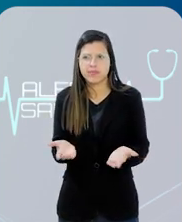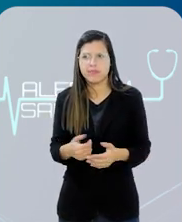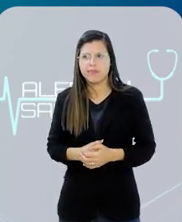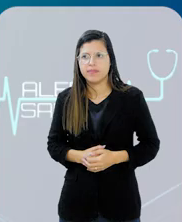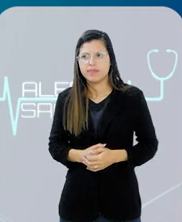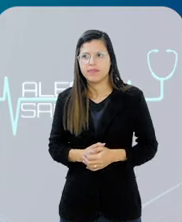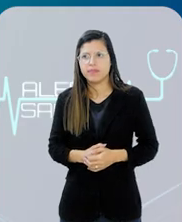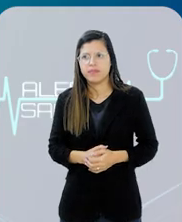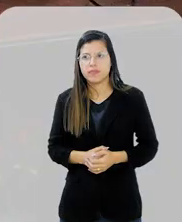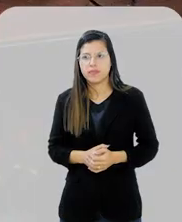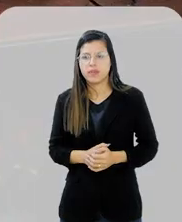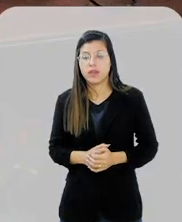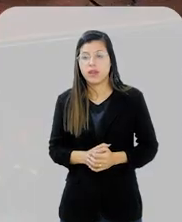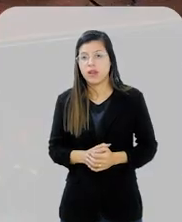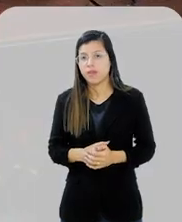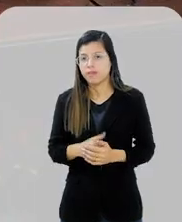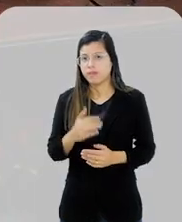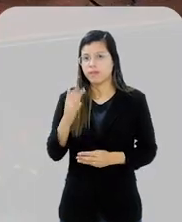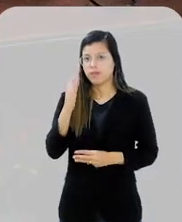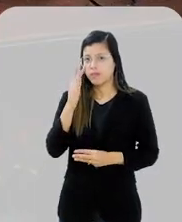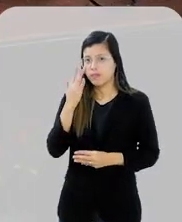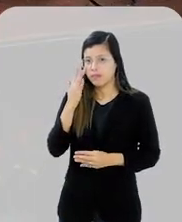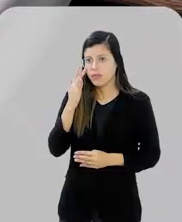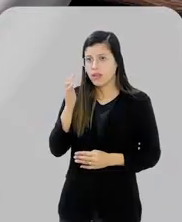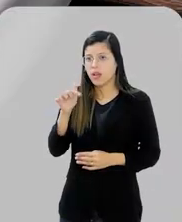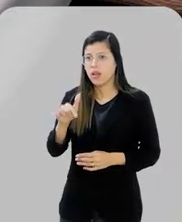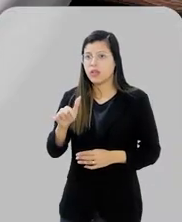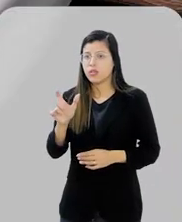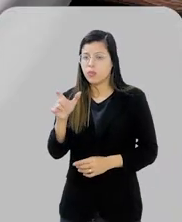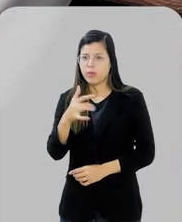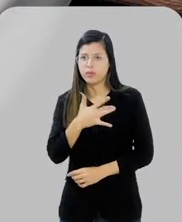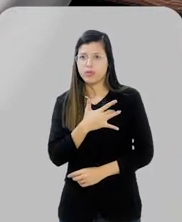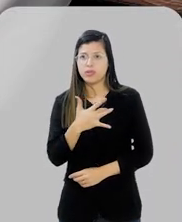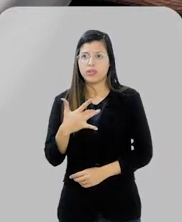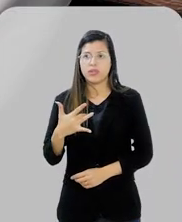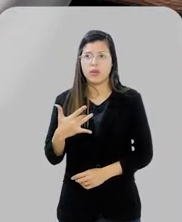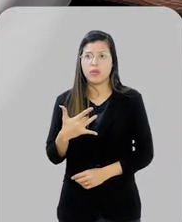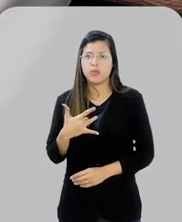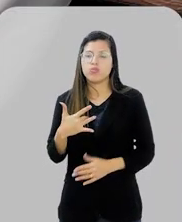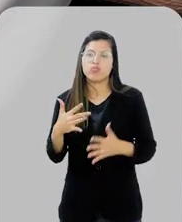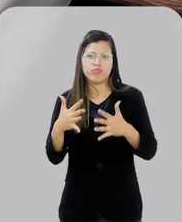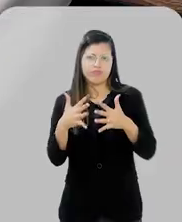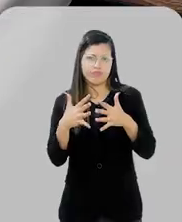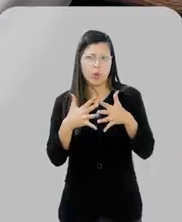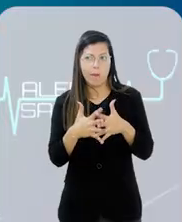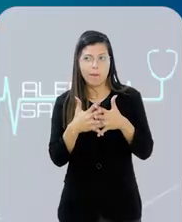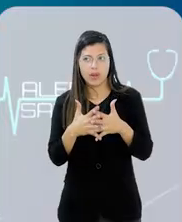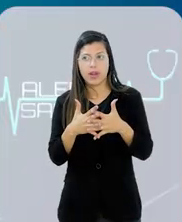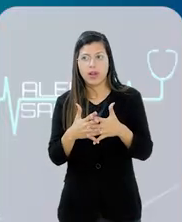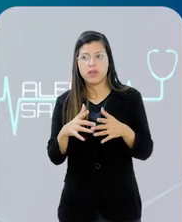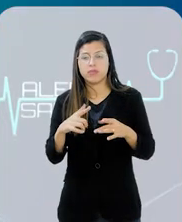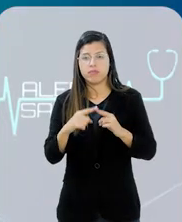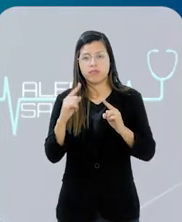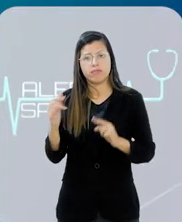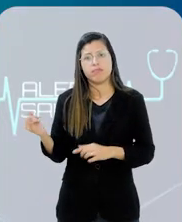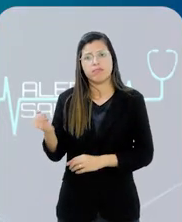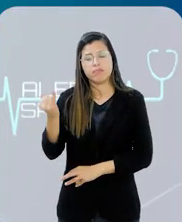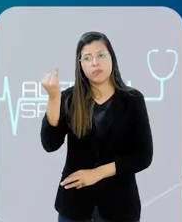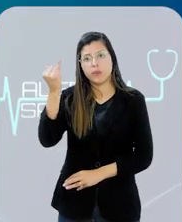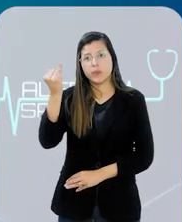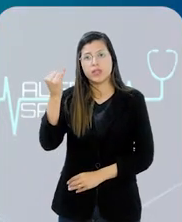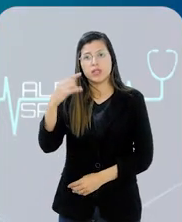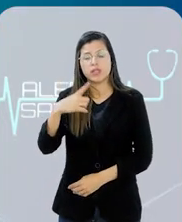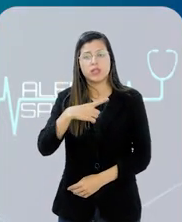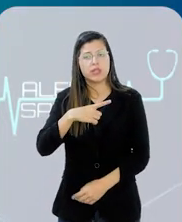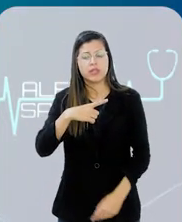grande. Então, eu acho que a cobertura da saúde suplementar é complicada, mas eu acho extremamente importante